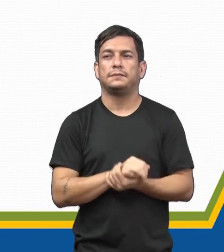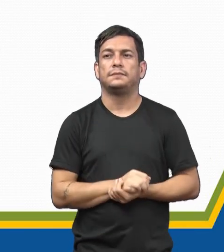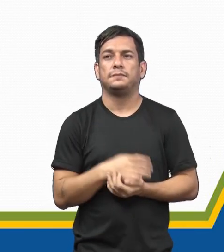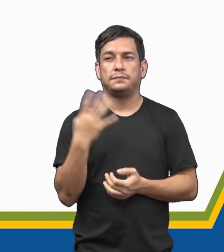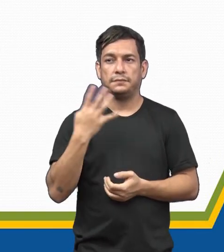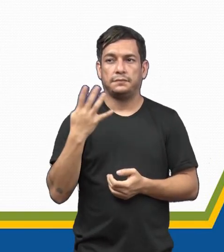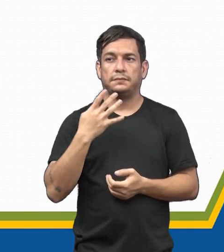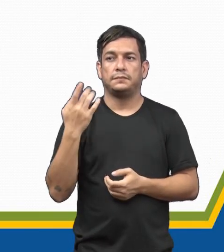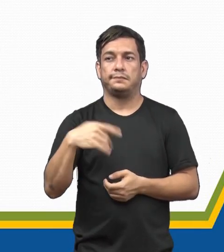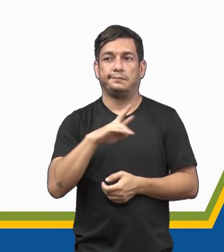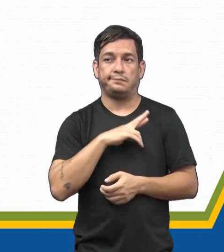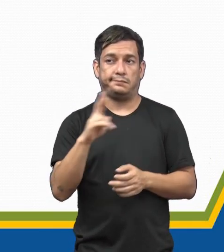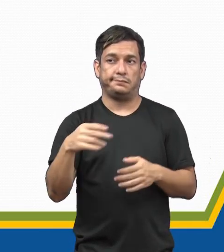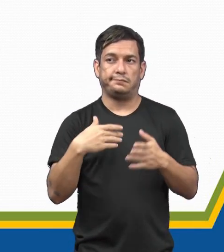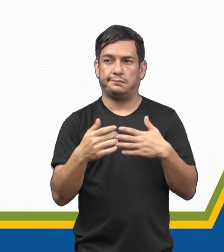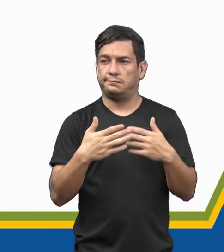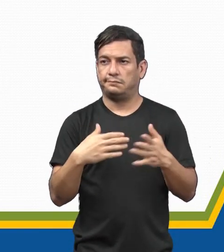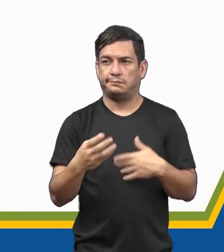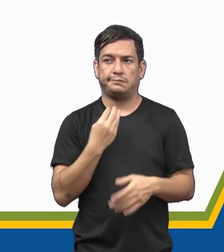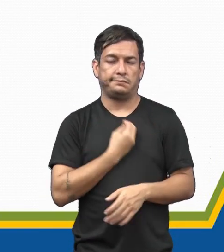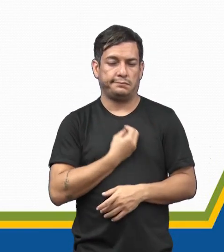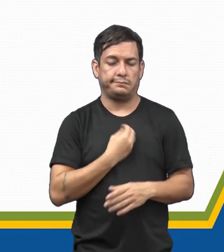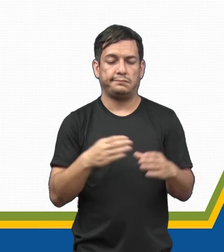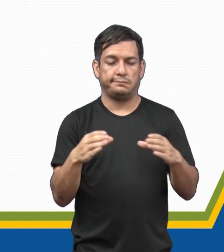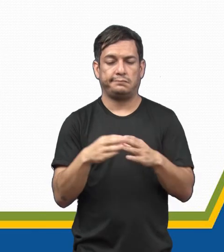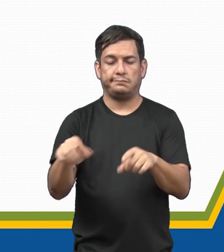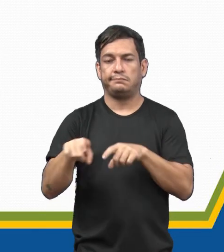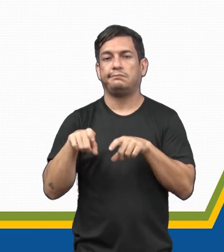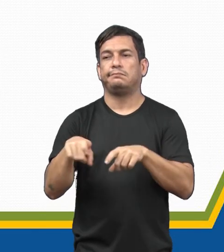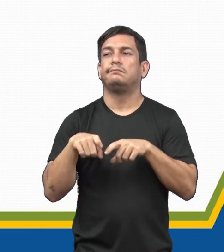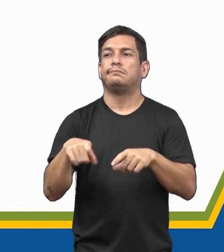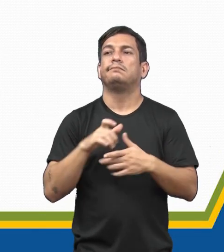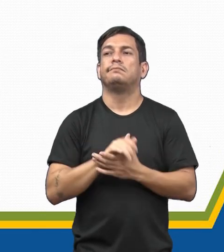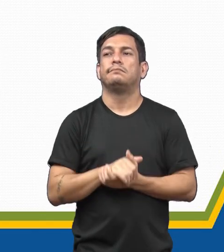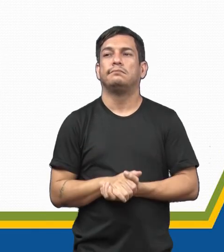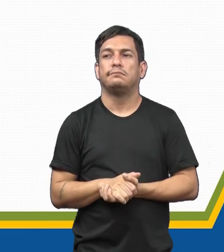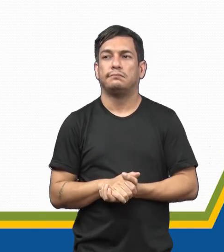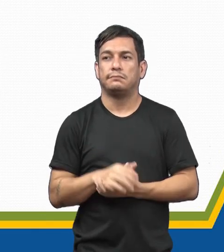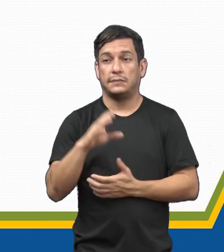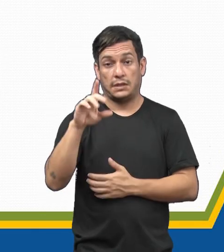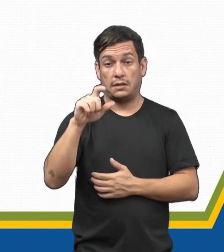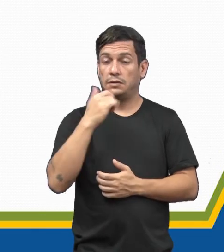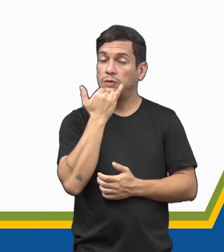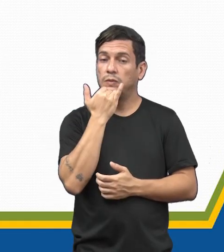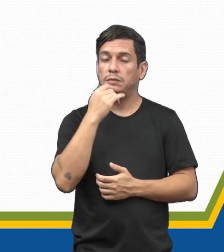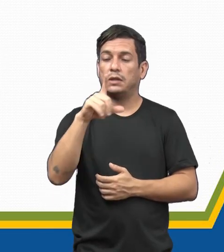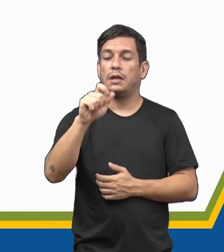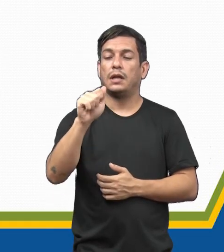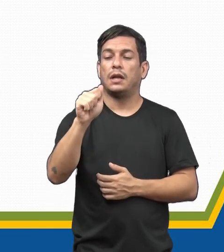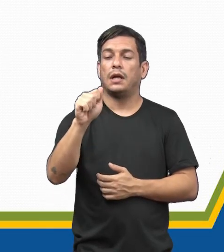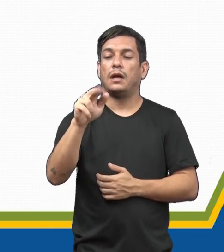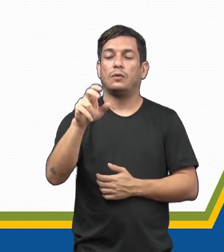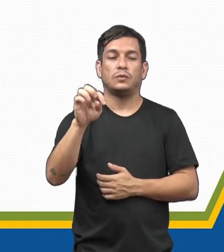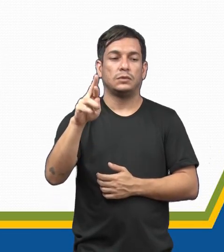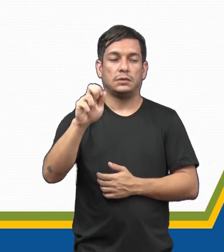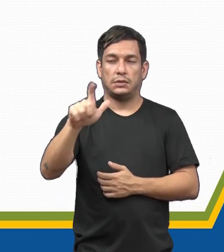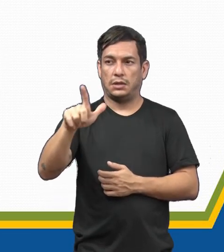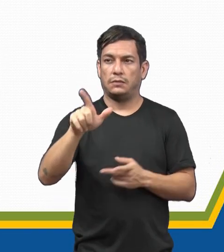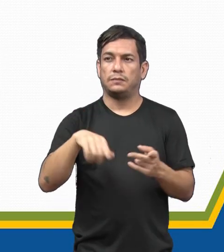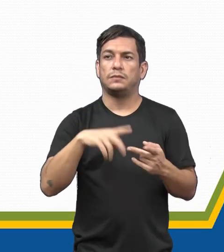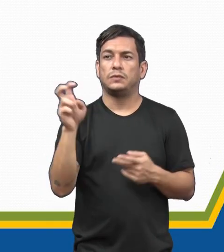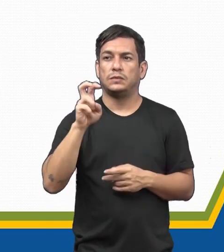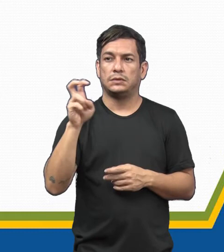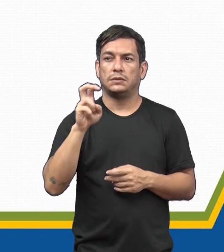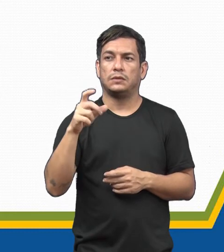Inciso 4º, os religiosos e quaisquer que vivam em comunidade claustral. Inciso 5, os que